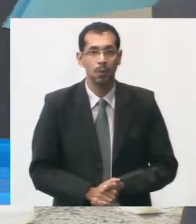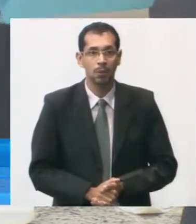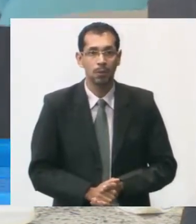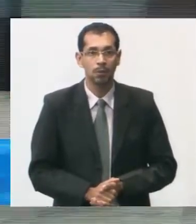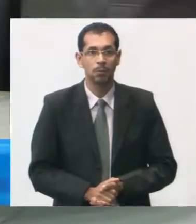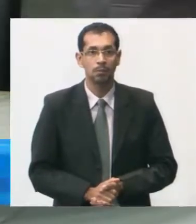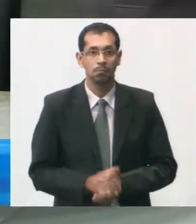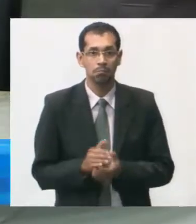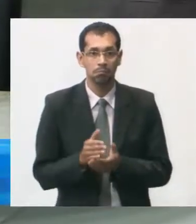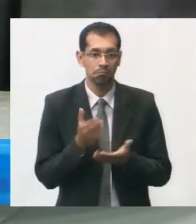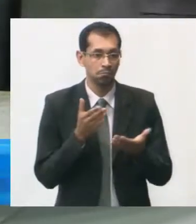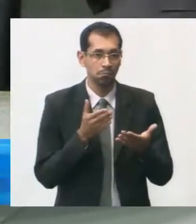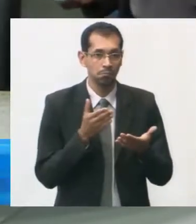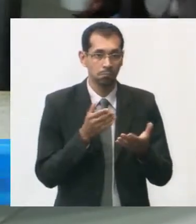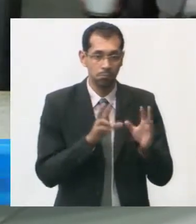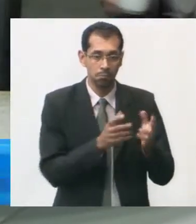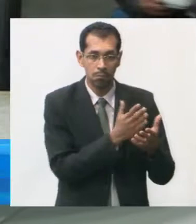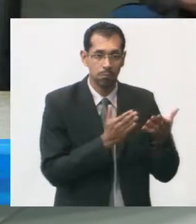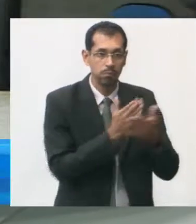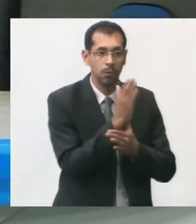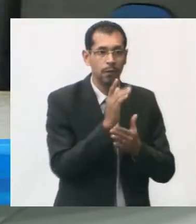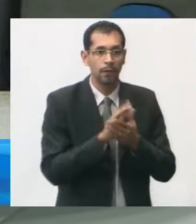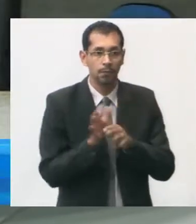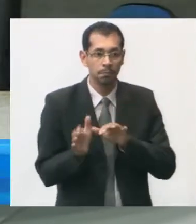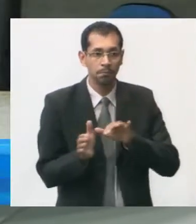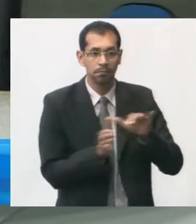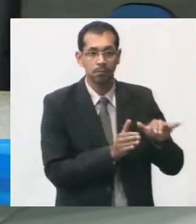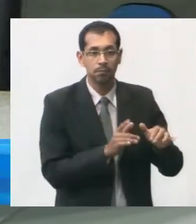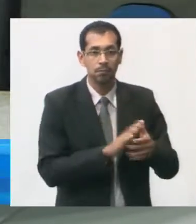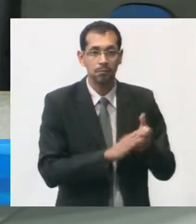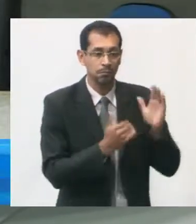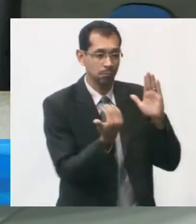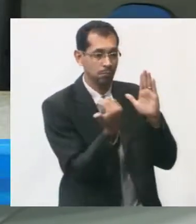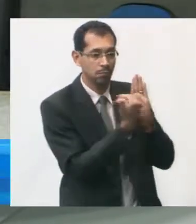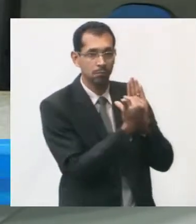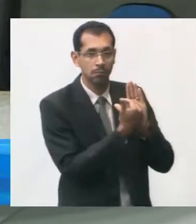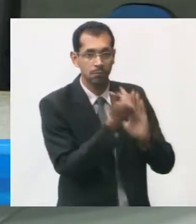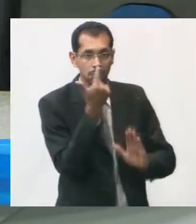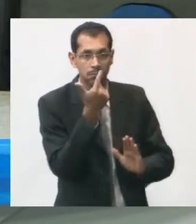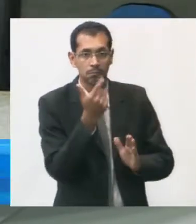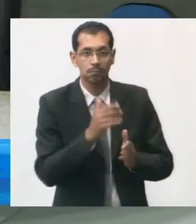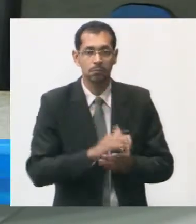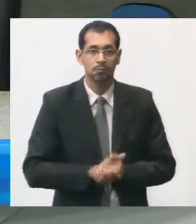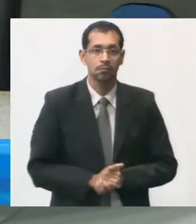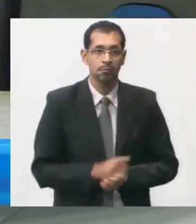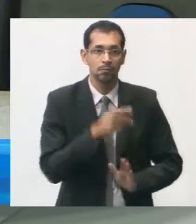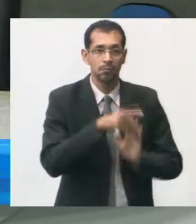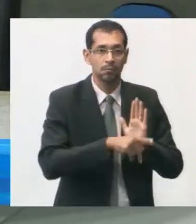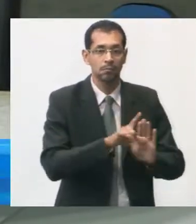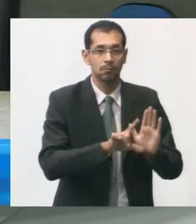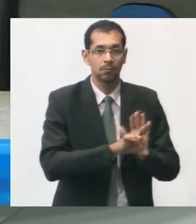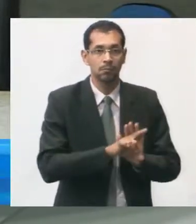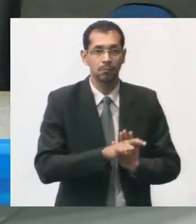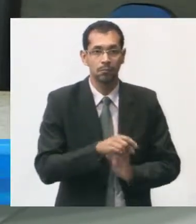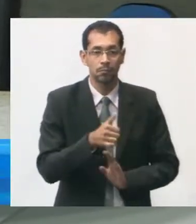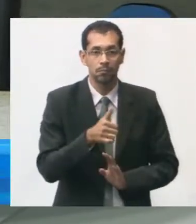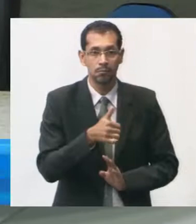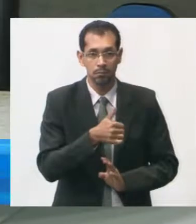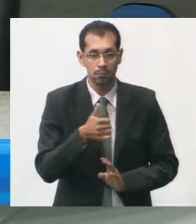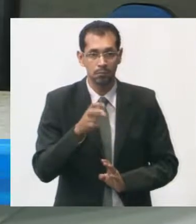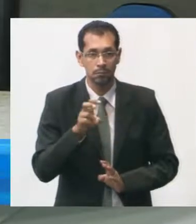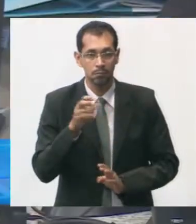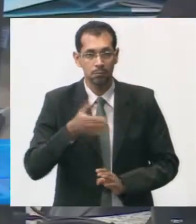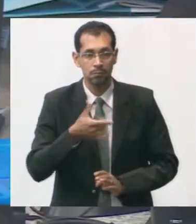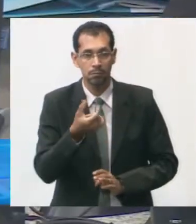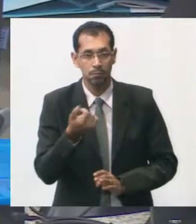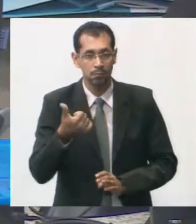matéria aprovada. Passamos para o nosso segundo item de pauta. Segundo item de pauta, projeto de lei 115-2019, oriundo